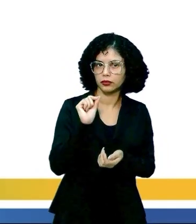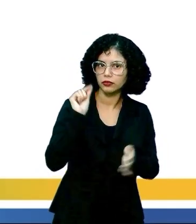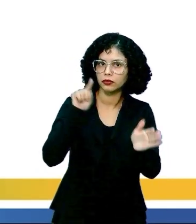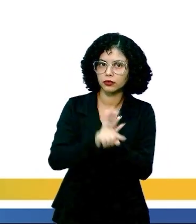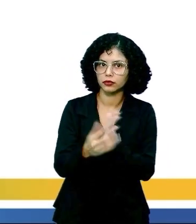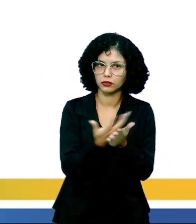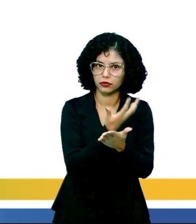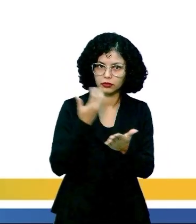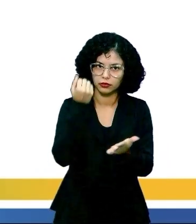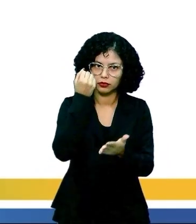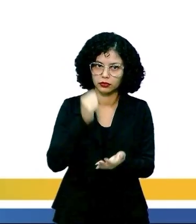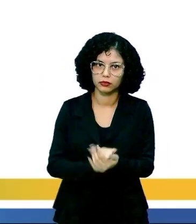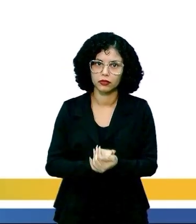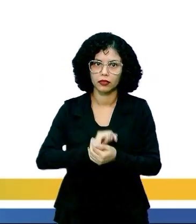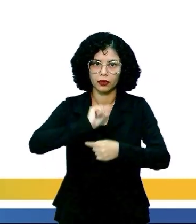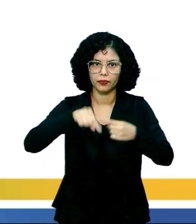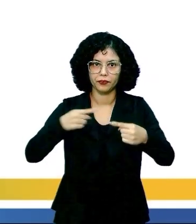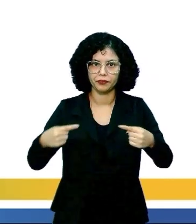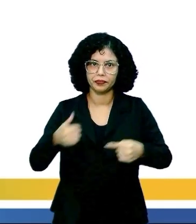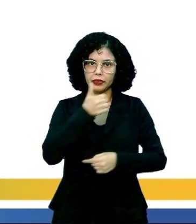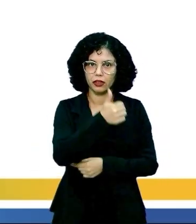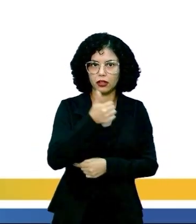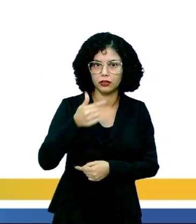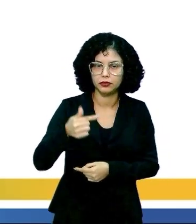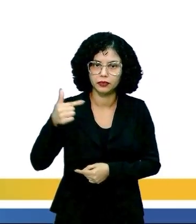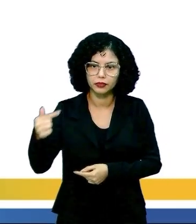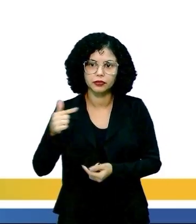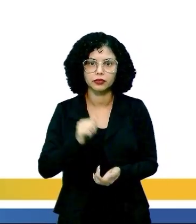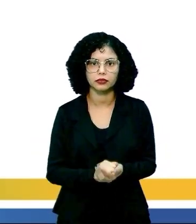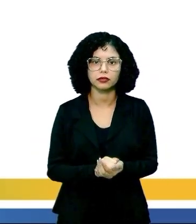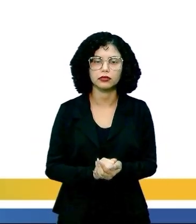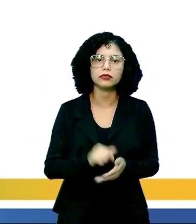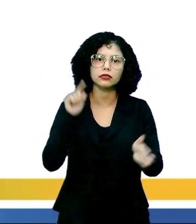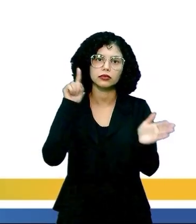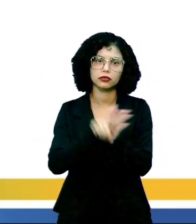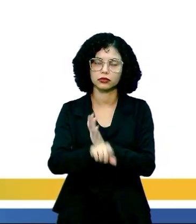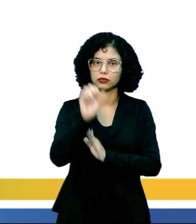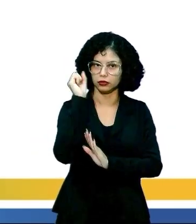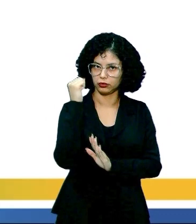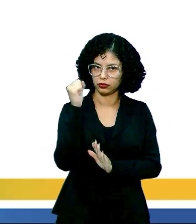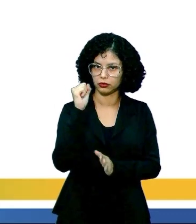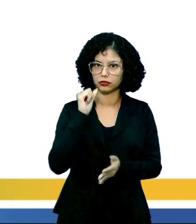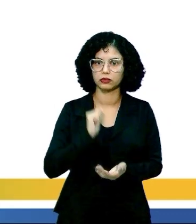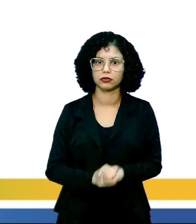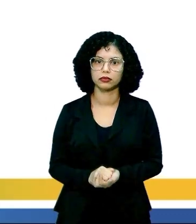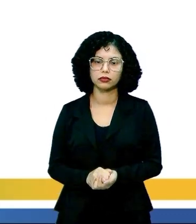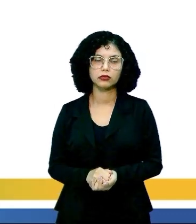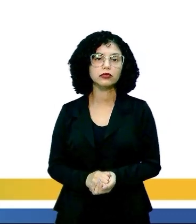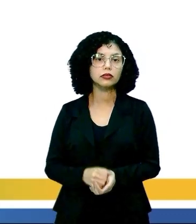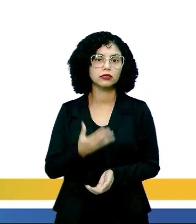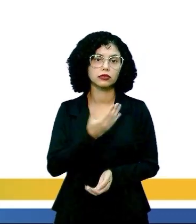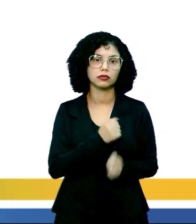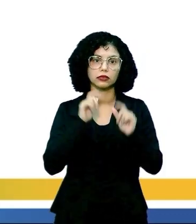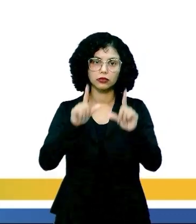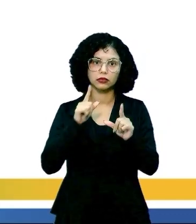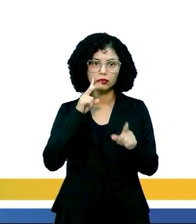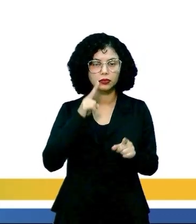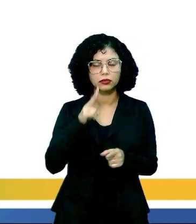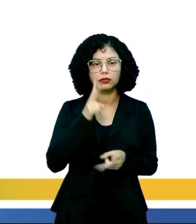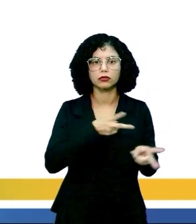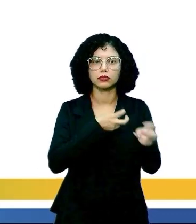foi retirada da página 177 e é a questão número 8. Na charge vocês